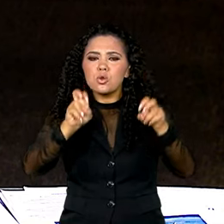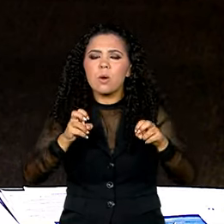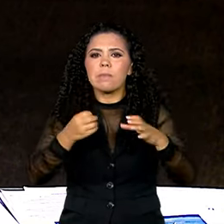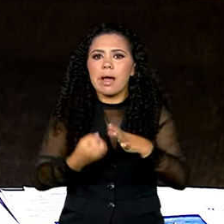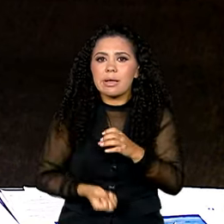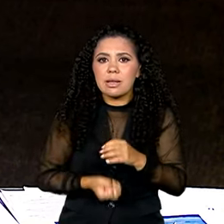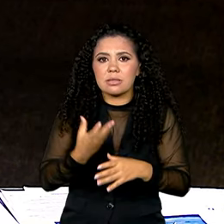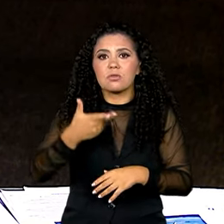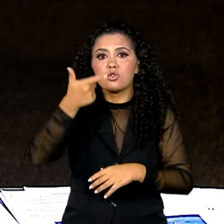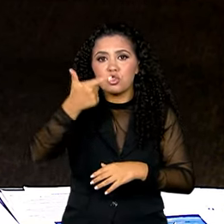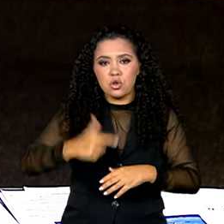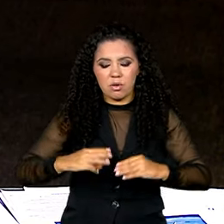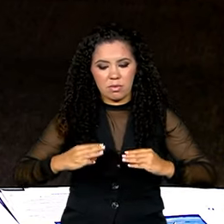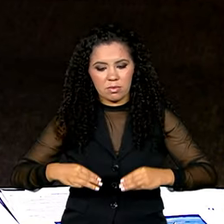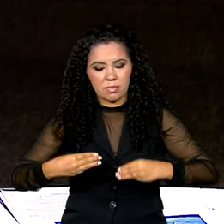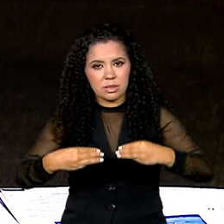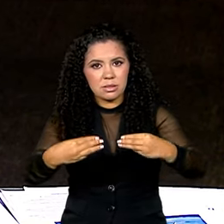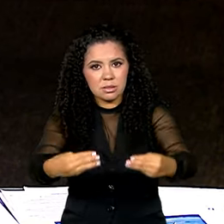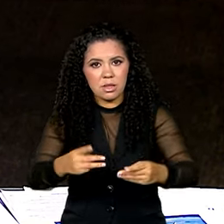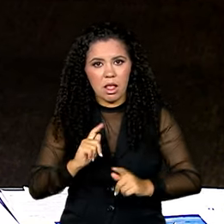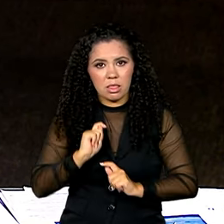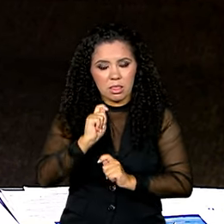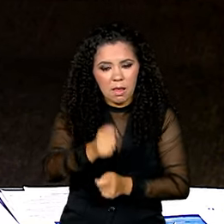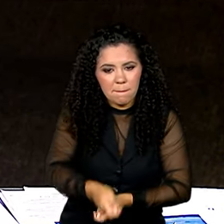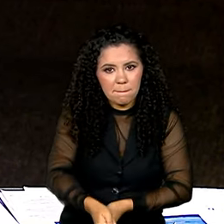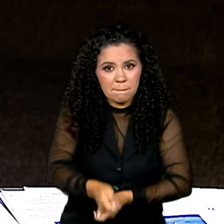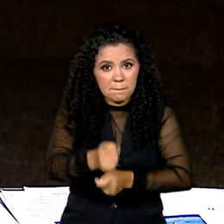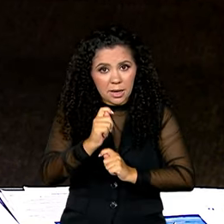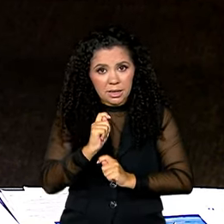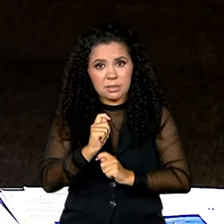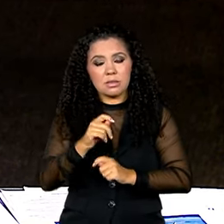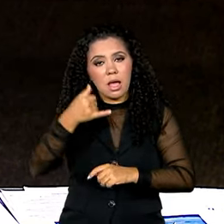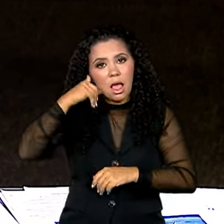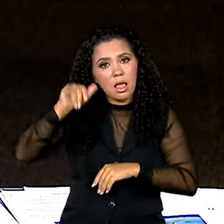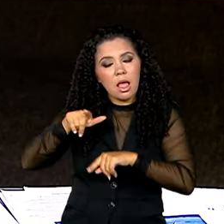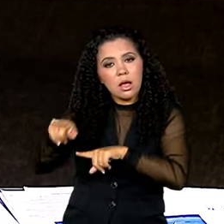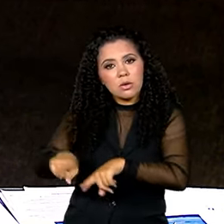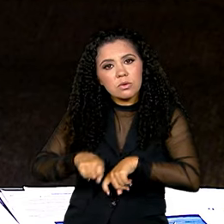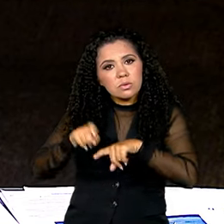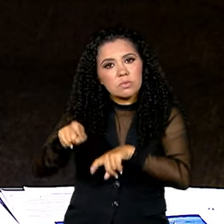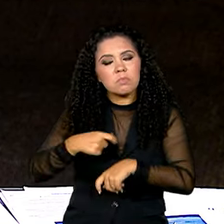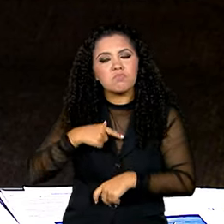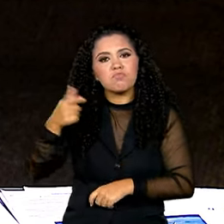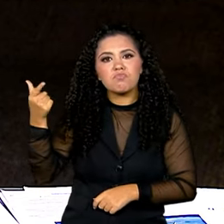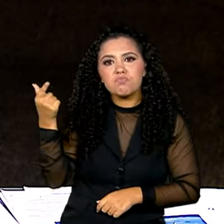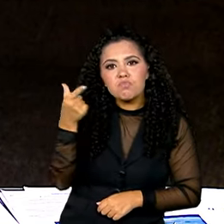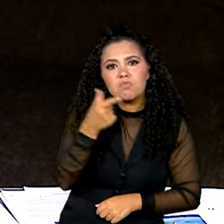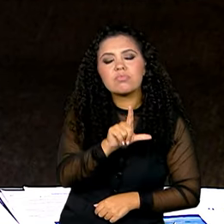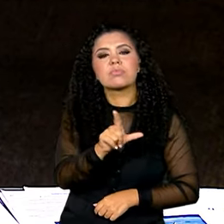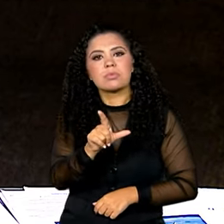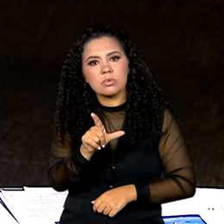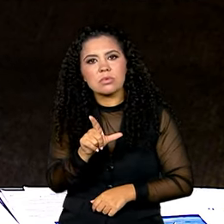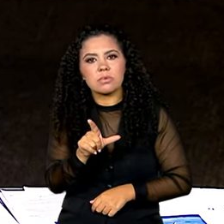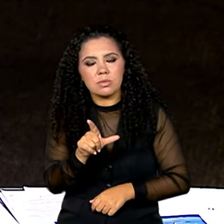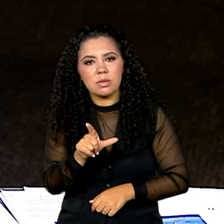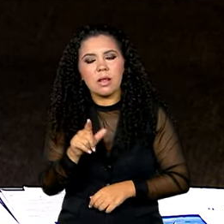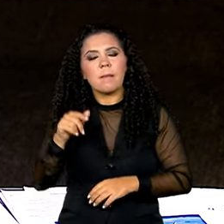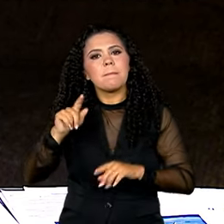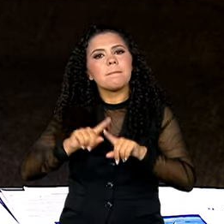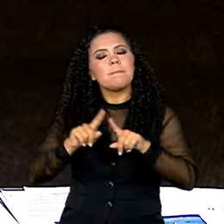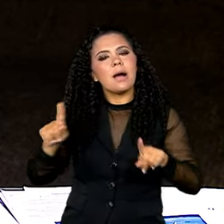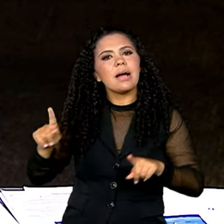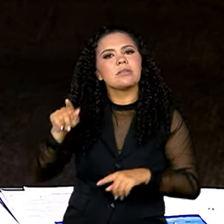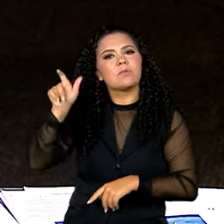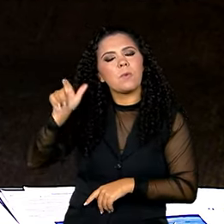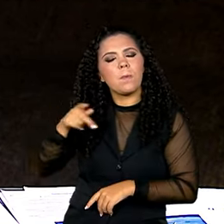Ministério da Pesca e Aquicultura trouxe consigo também uma grande conquista para o pescador artesanal, um sonho antigo que o